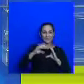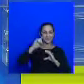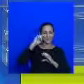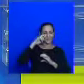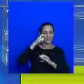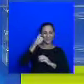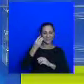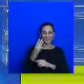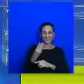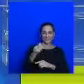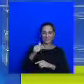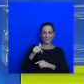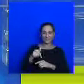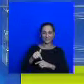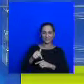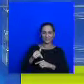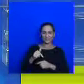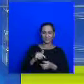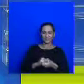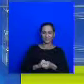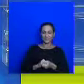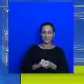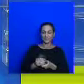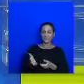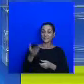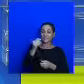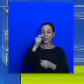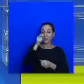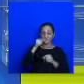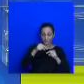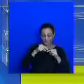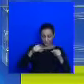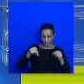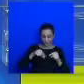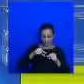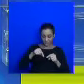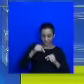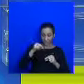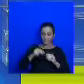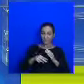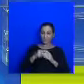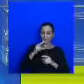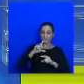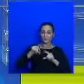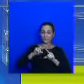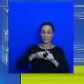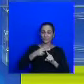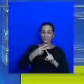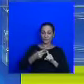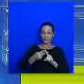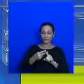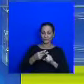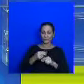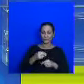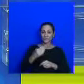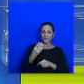37, bola preta. Então confira comigo os números sorteados do segundo sorteio da Dupla